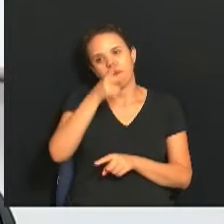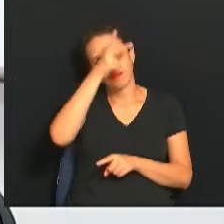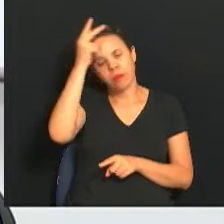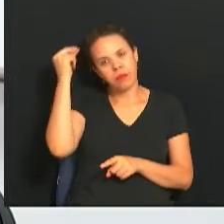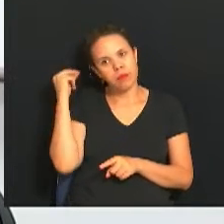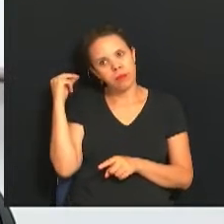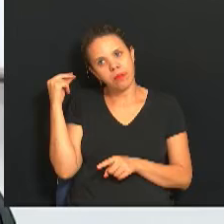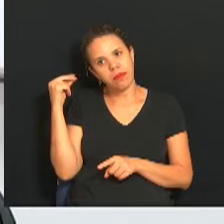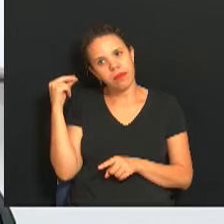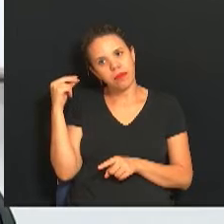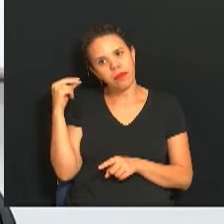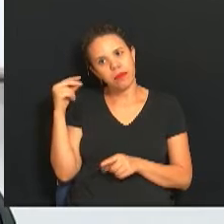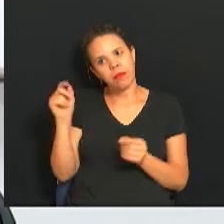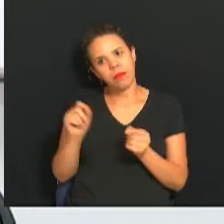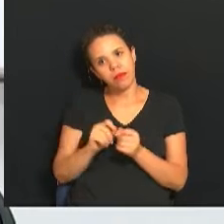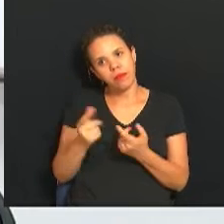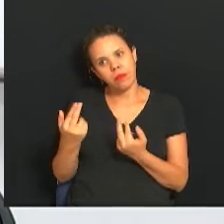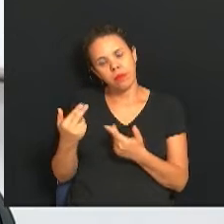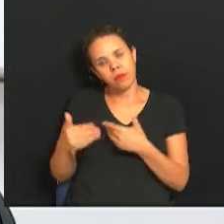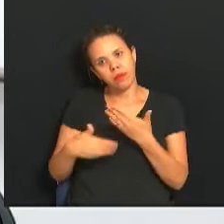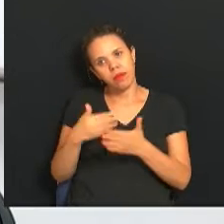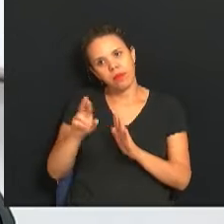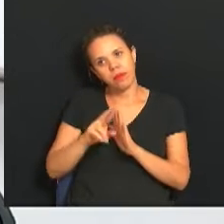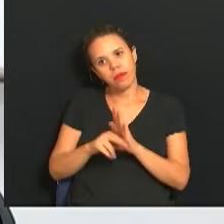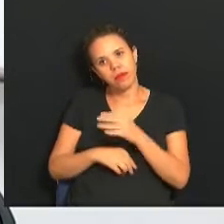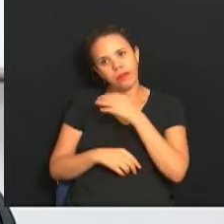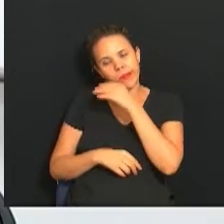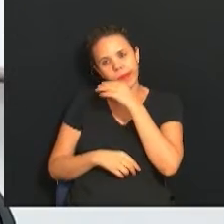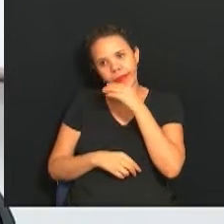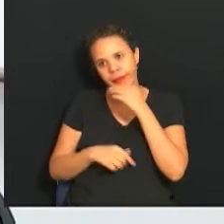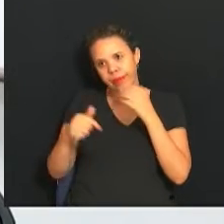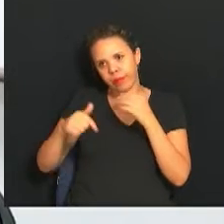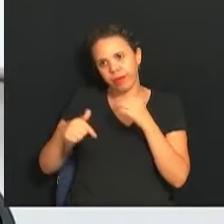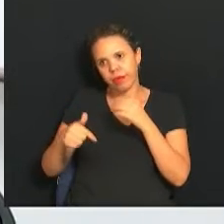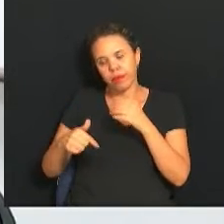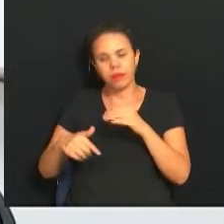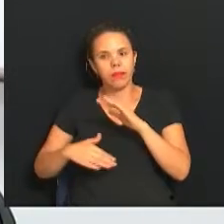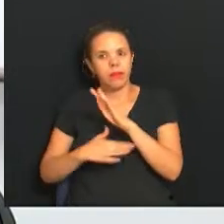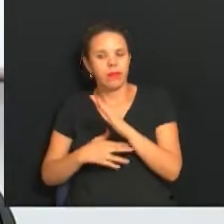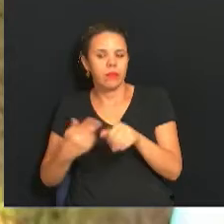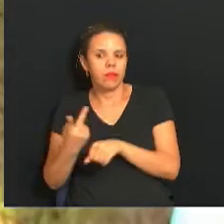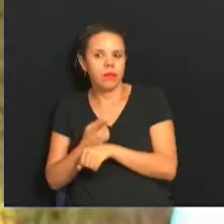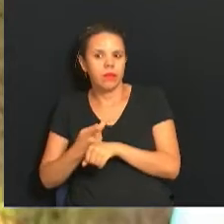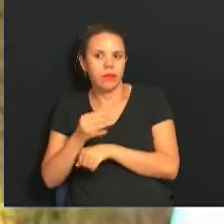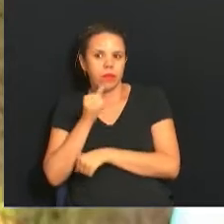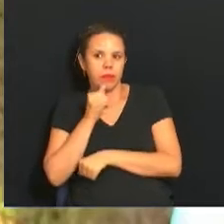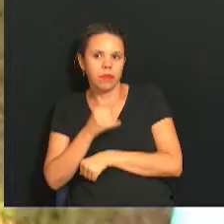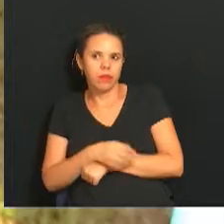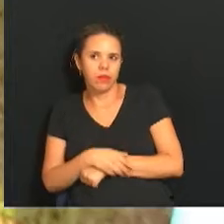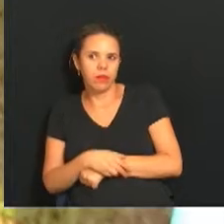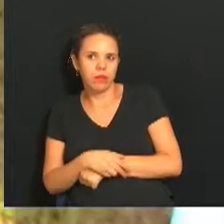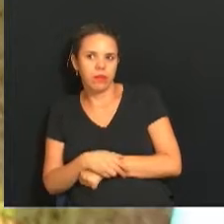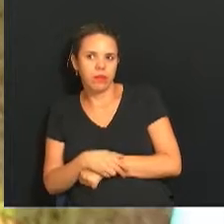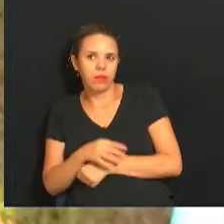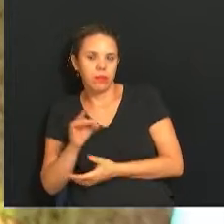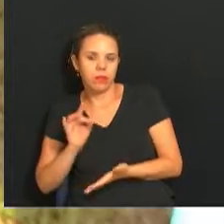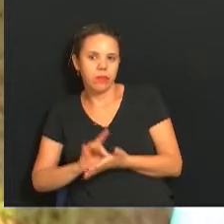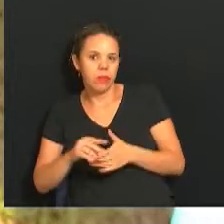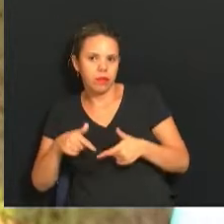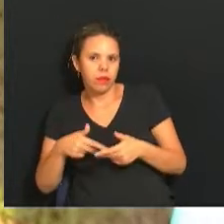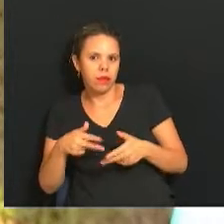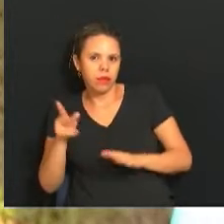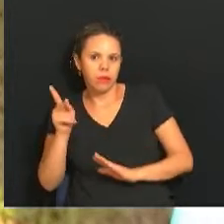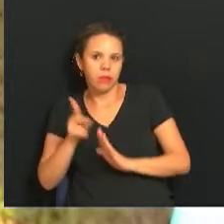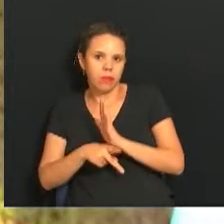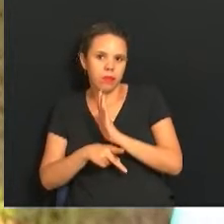as autarquias também façam esse procedimento, e aí aqui a partir da Câmara a gente procura dar o exemplo, né? Para efetivar as medidas, o